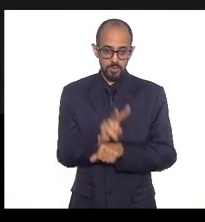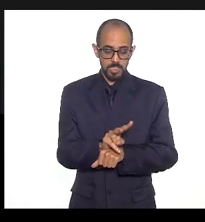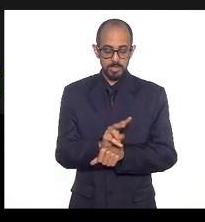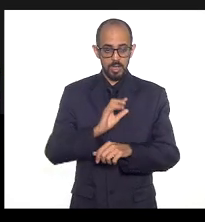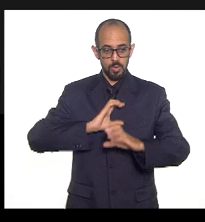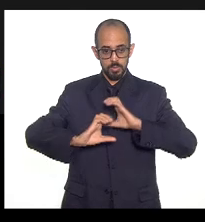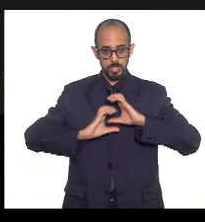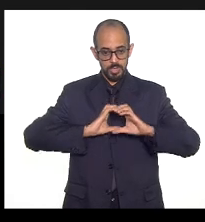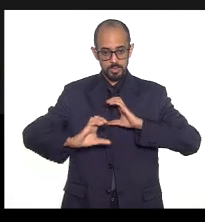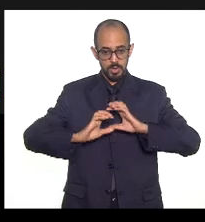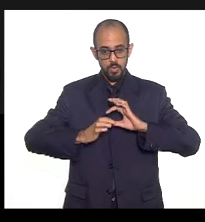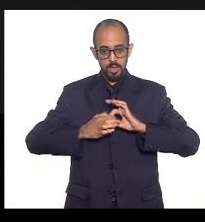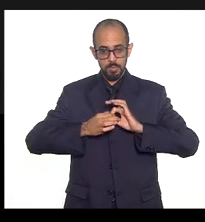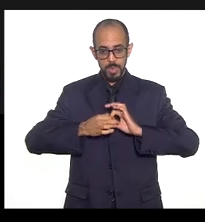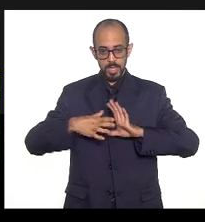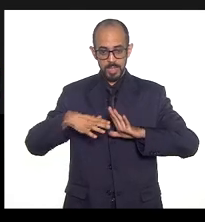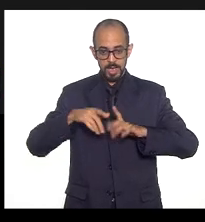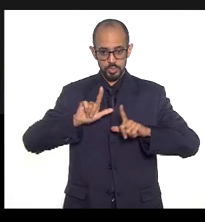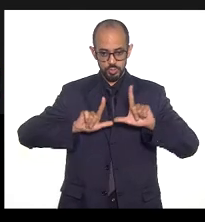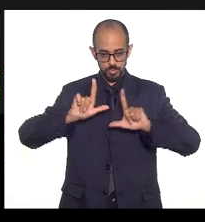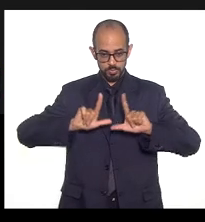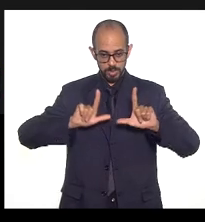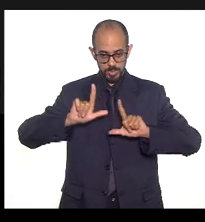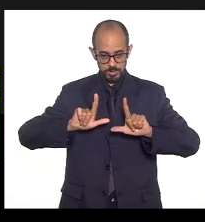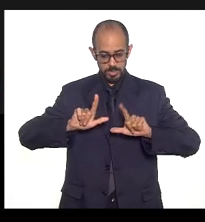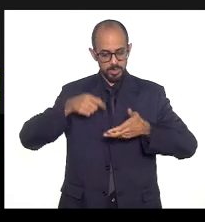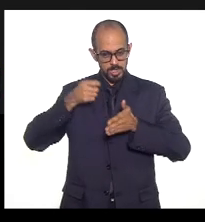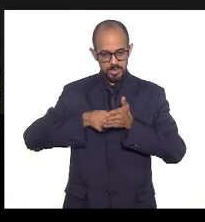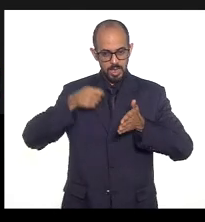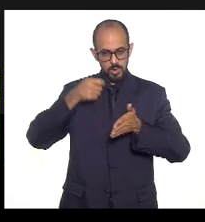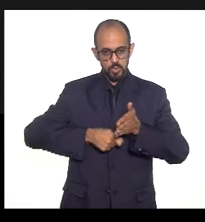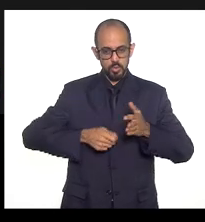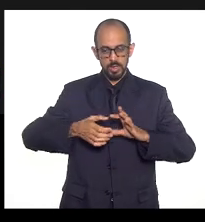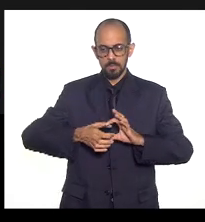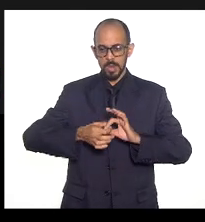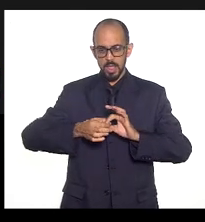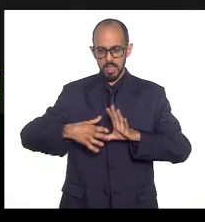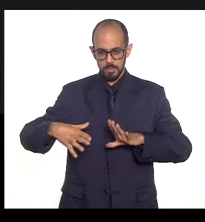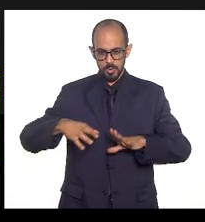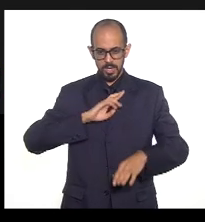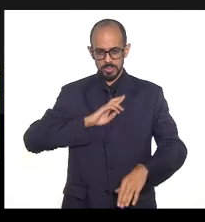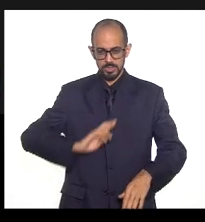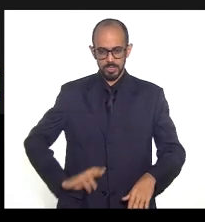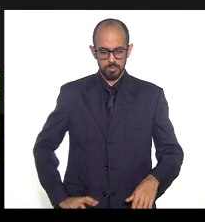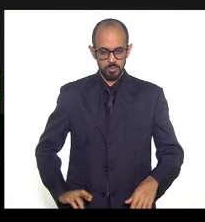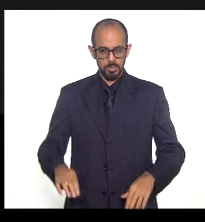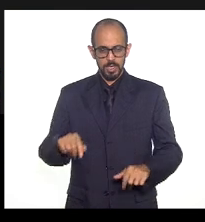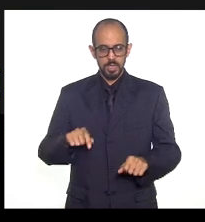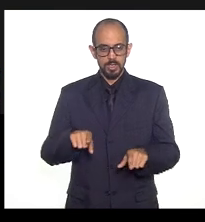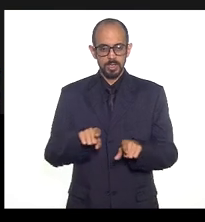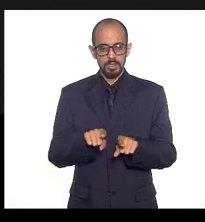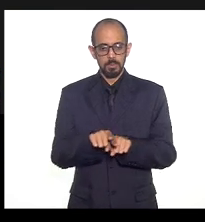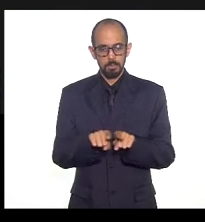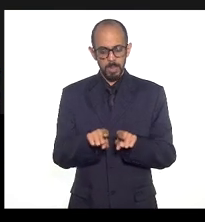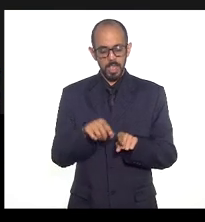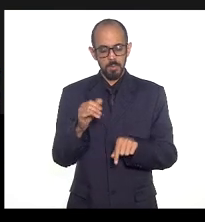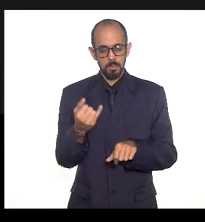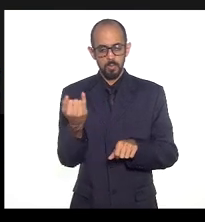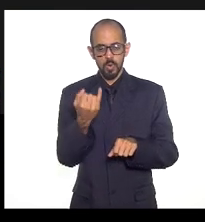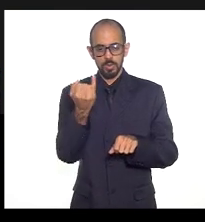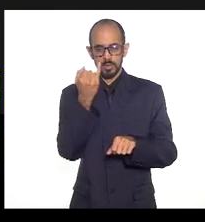da liberdade de imprensa, mas da luta pela democracia, da resistência democrática, e, portanto, é simbólico contar com a ABI